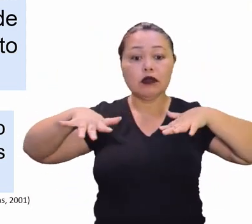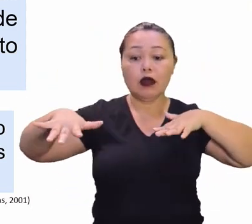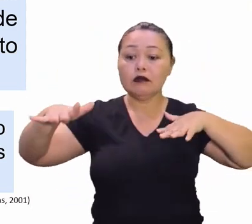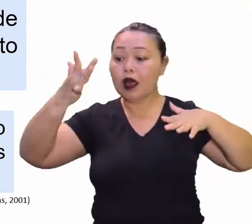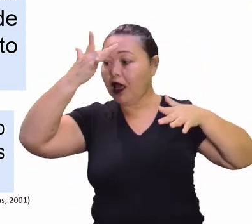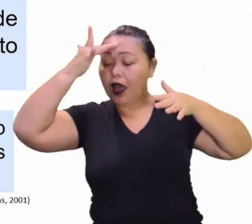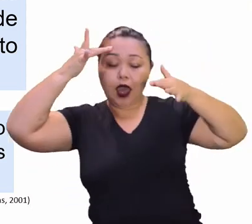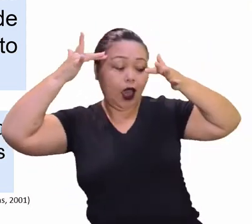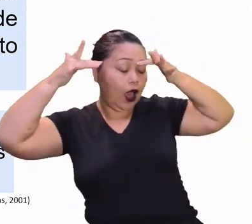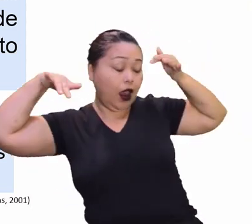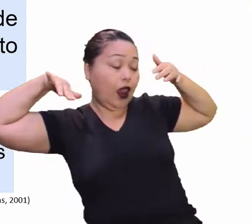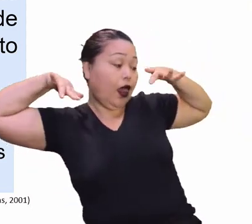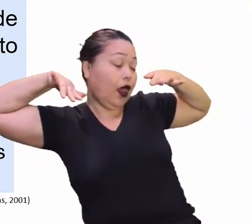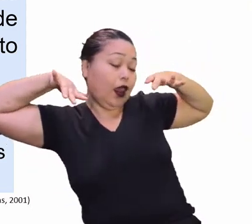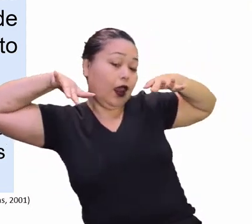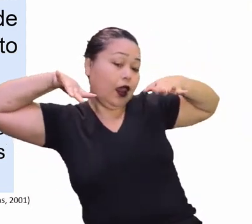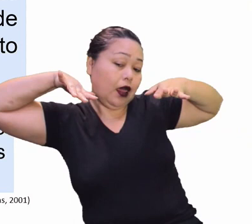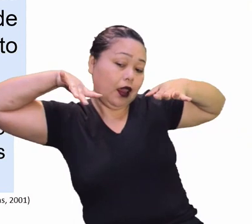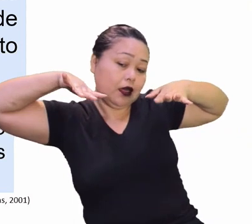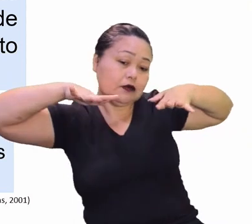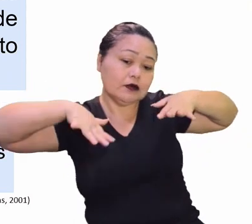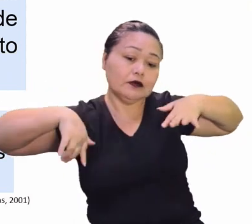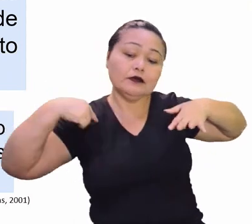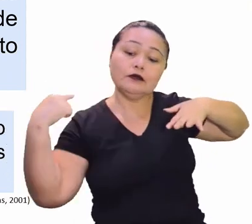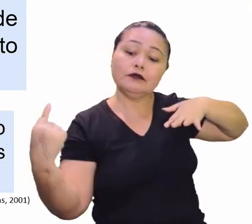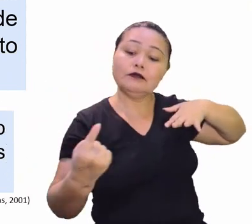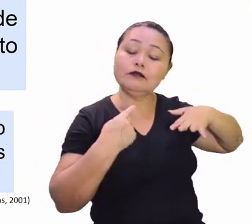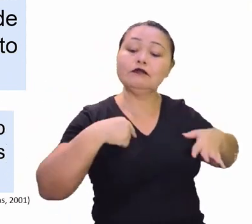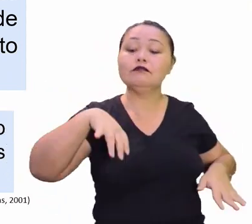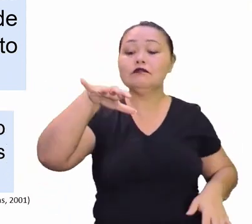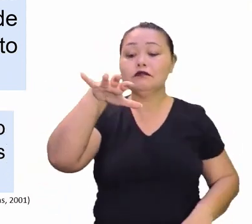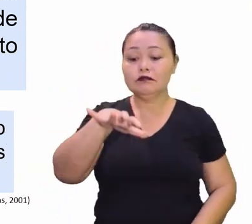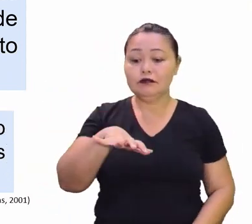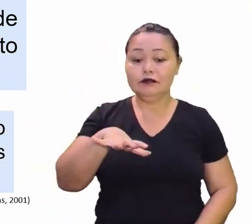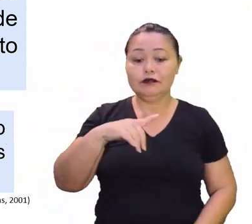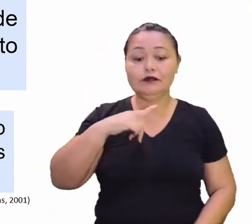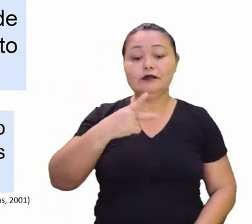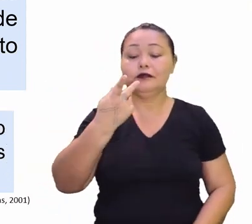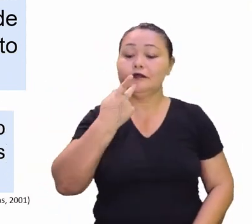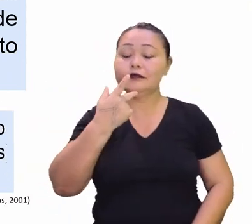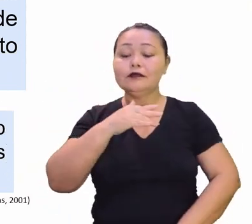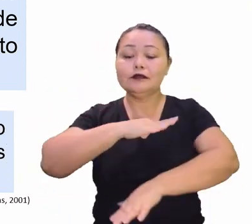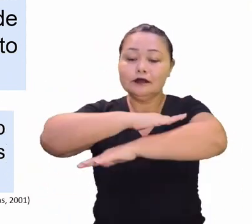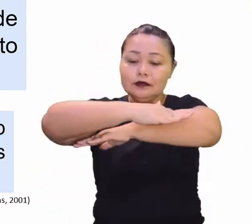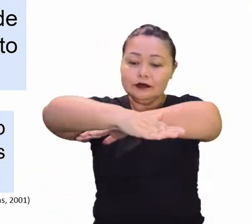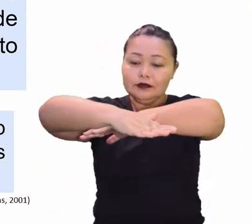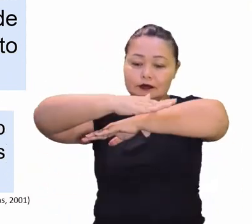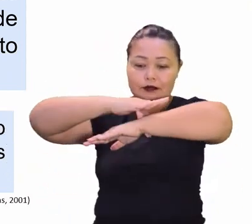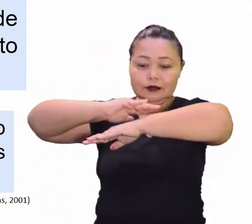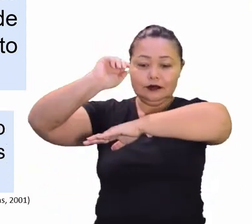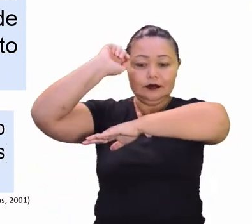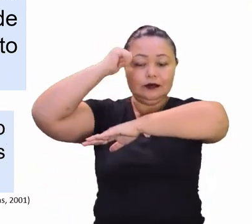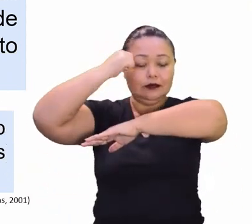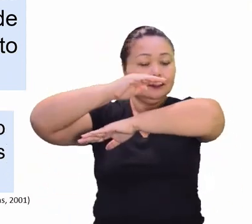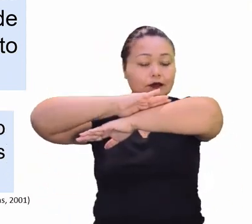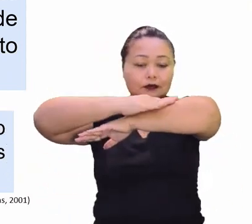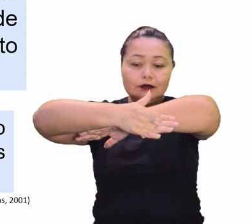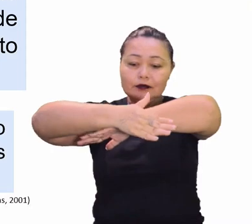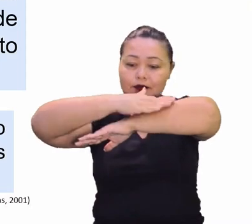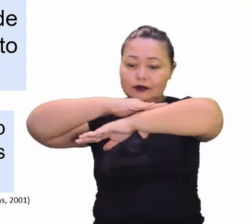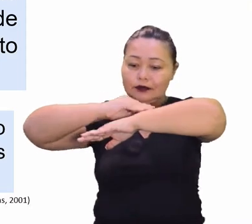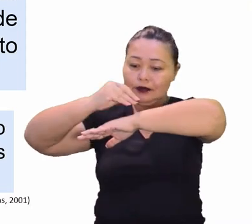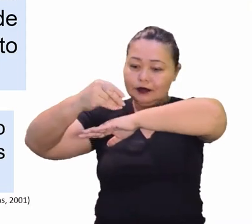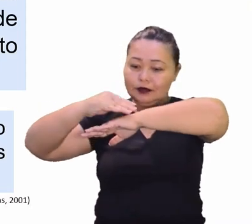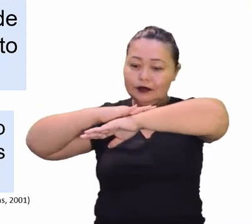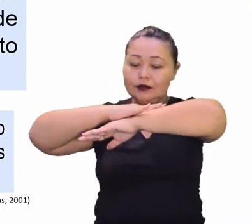movimento migratório com destino à região. Então, falar de pavimentação, professor Jorge, rapidão aqui para os